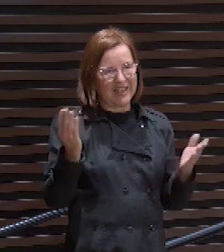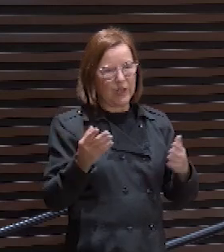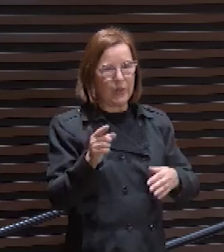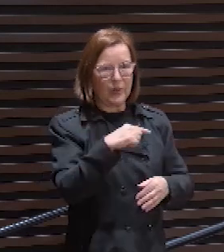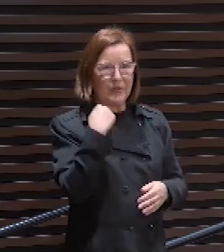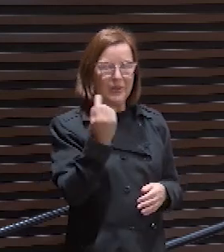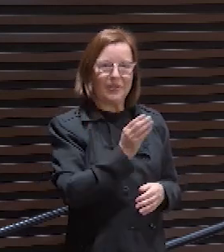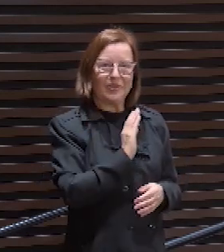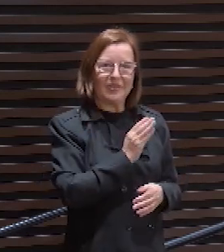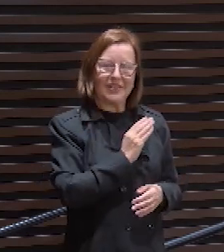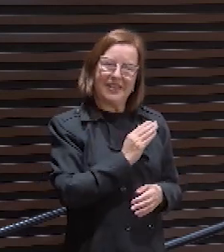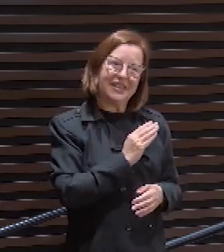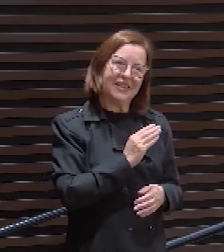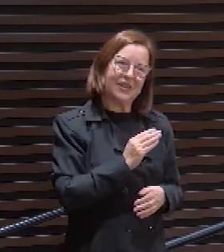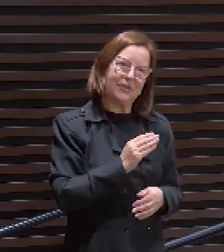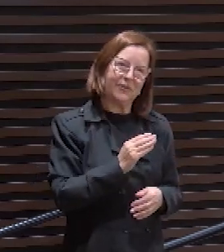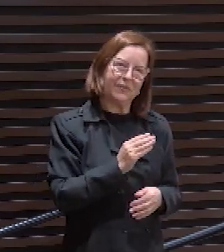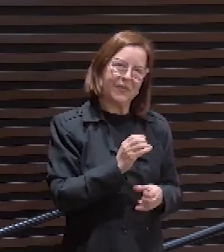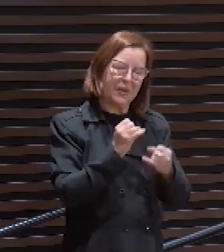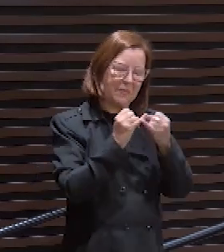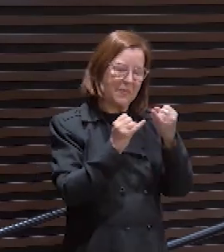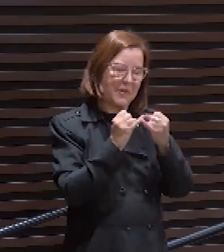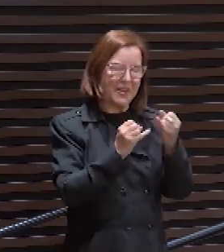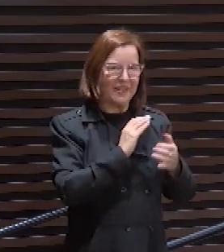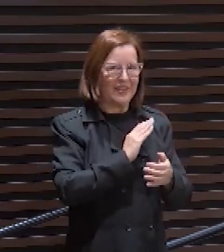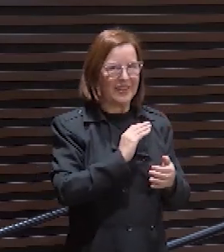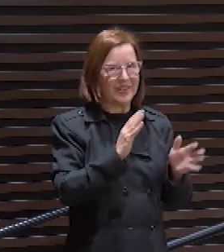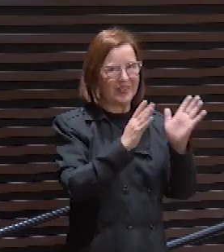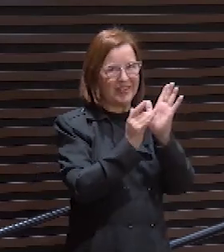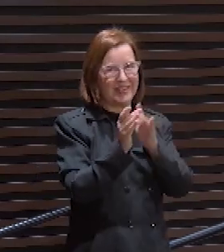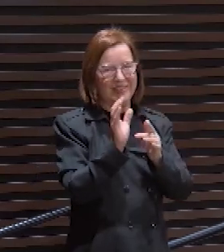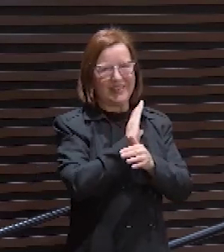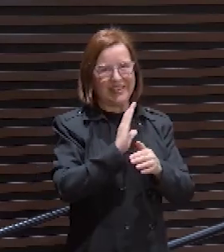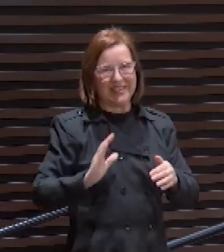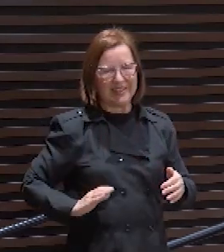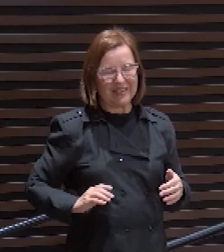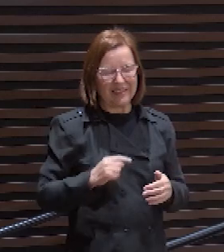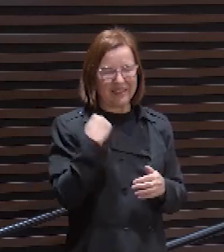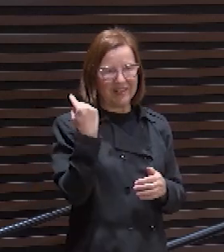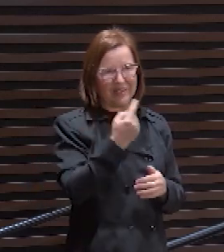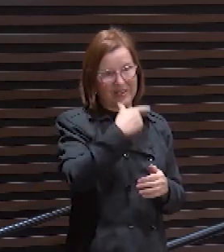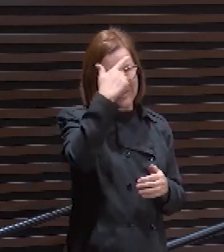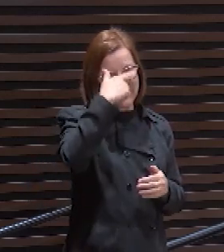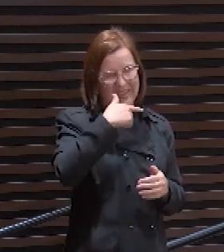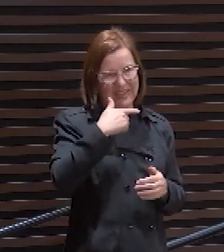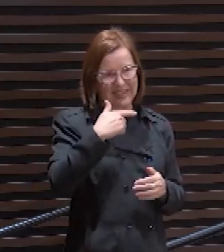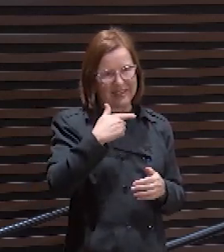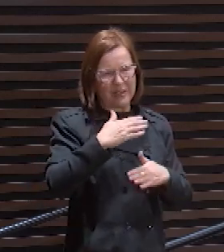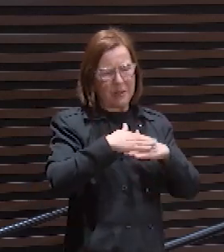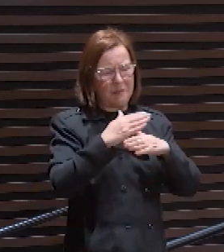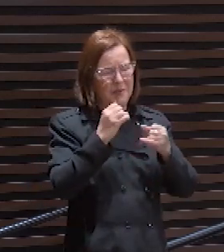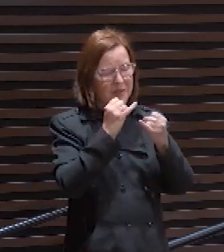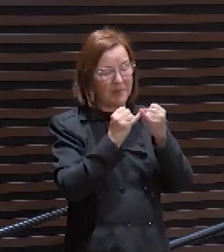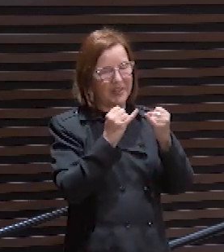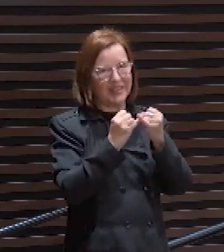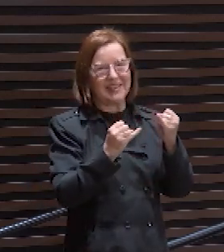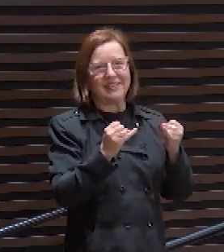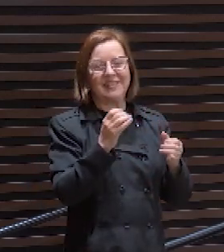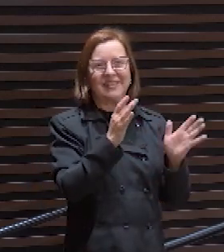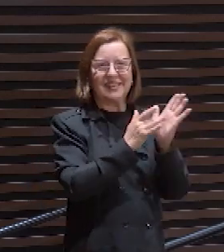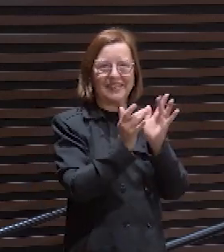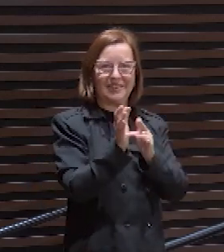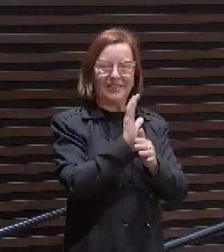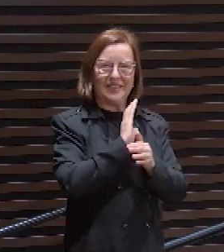é formado ao coração de Jesus Cristo. A nossa imagem é formada cada vez mais à imagem de Jesus Cristo. E